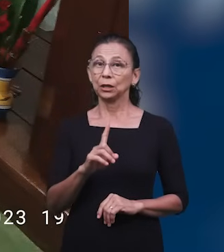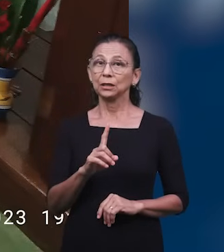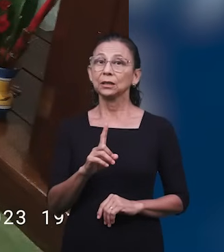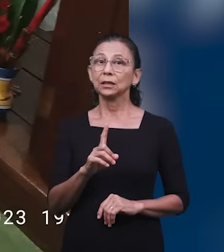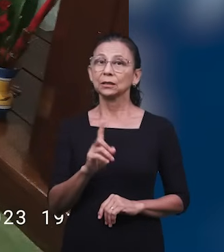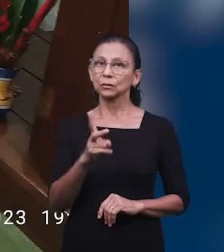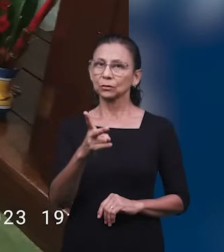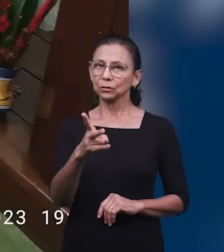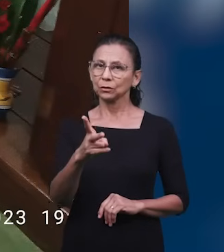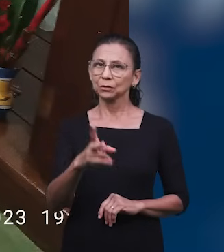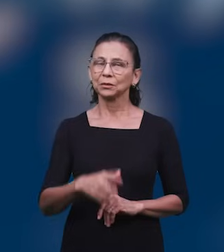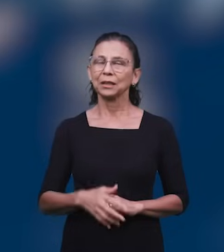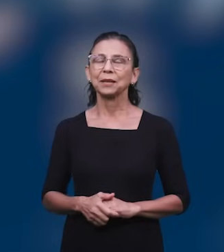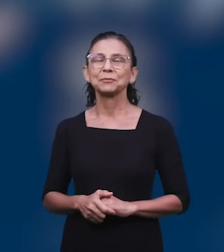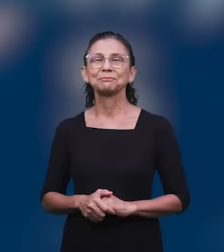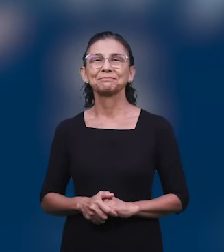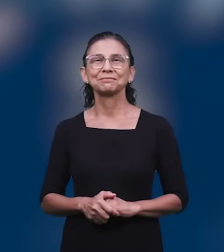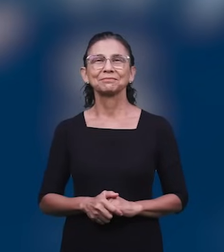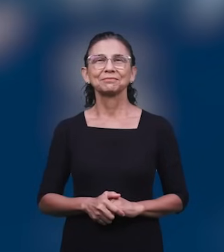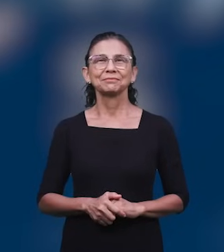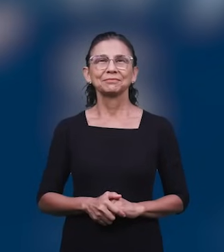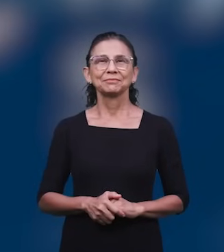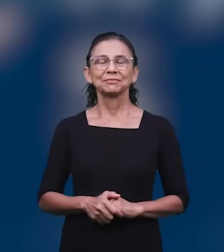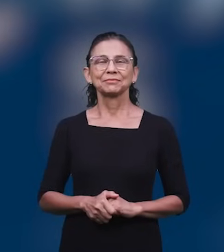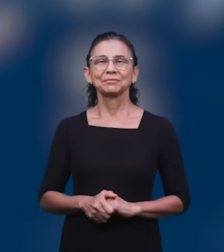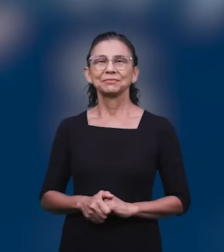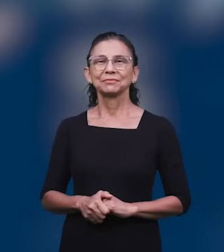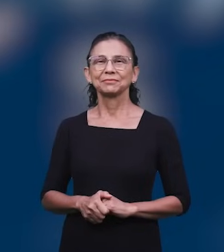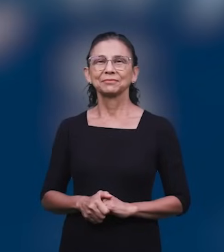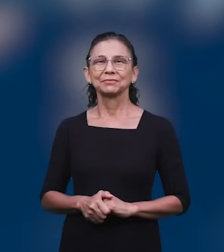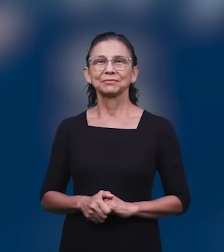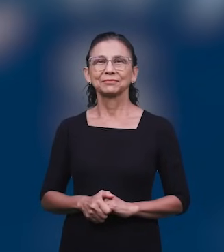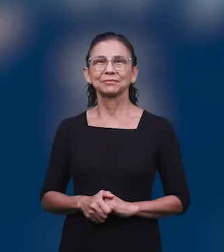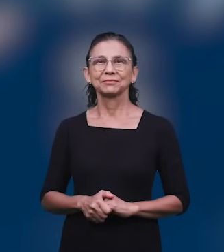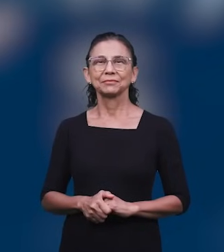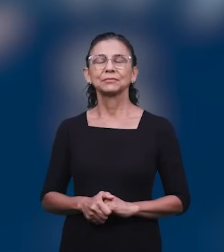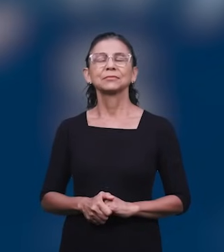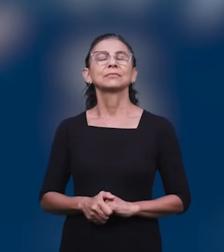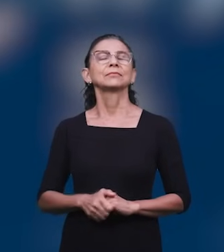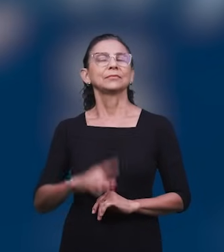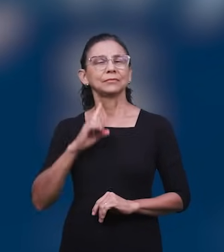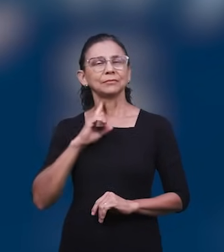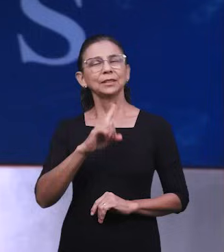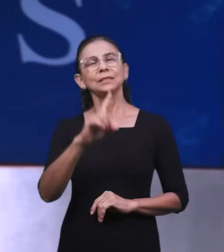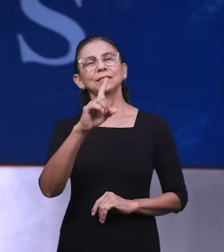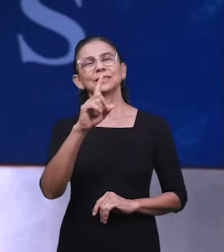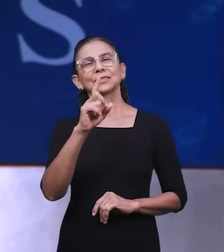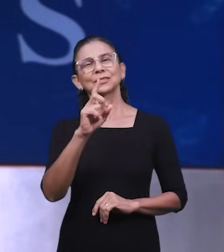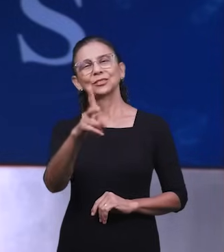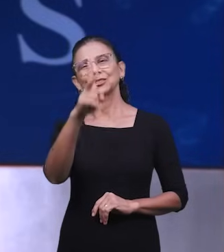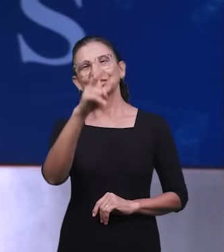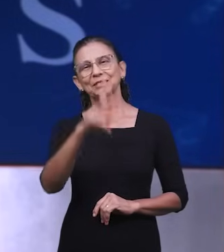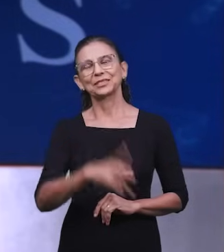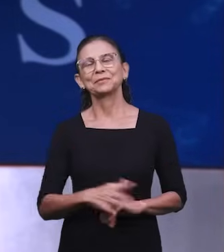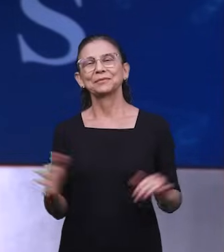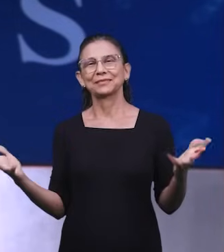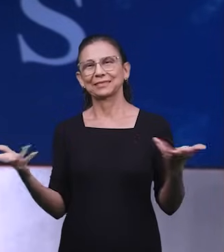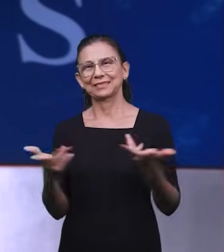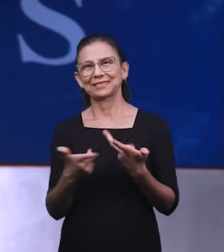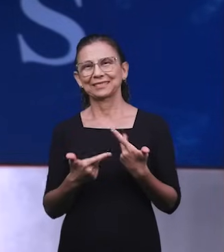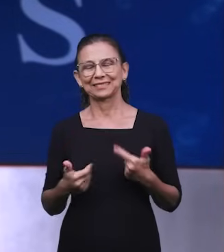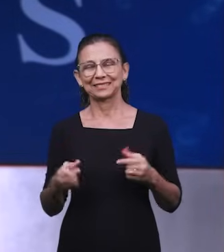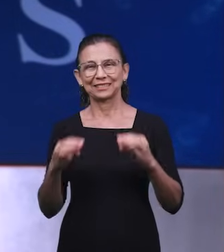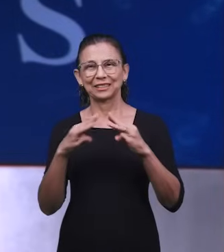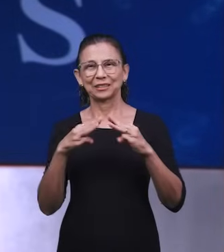também conosco participando. A igreja de Veneza, Ribeirão das Neves, Minas Gerais. Maravilha! Você está aqui no